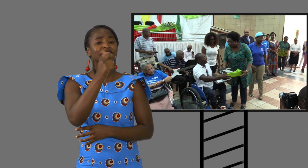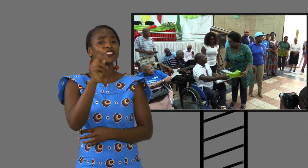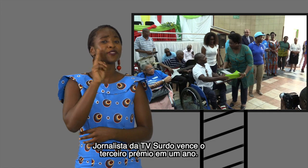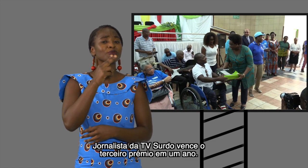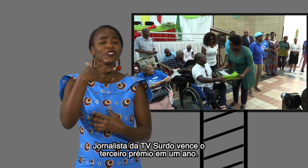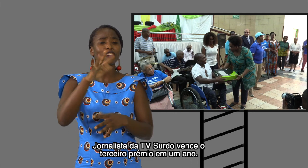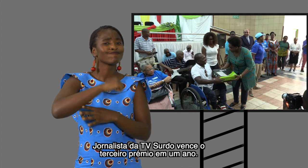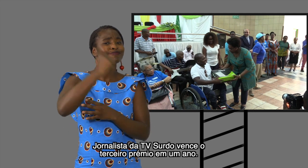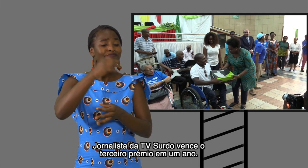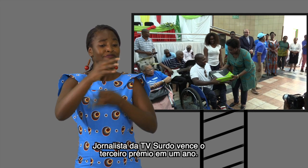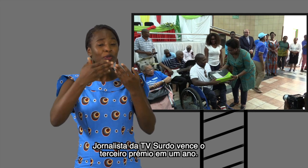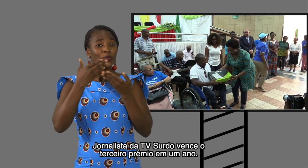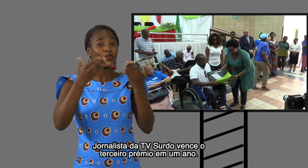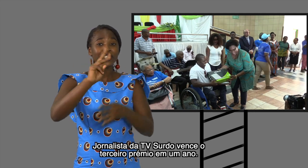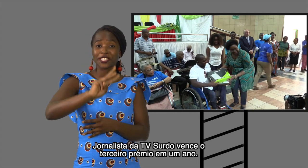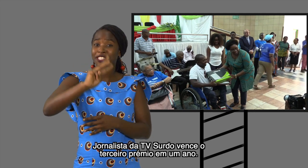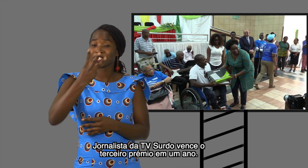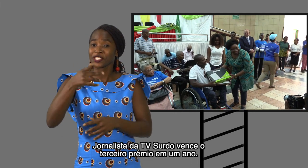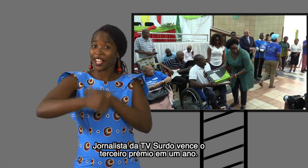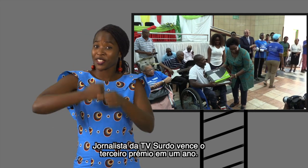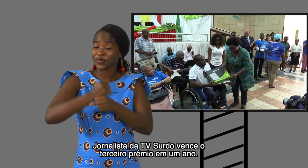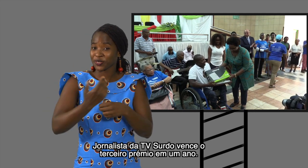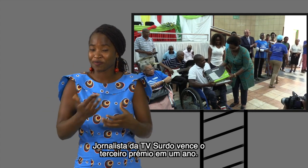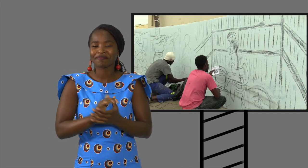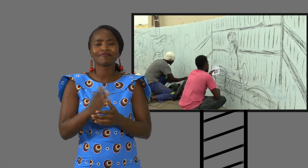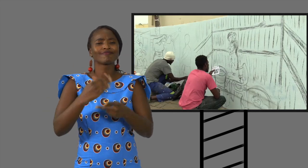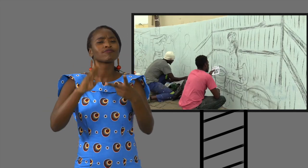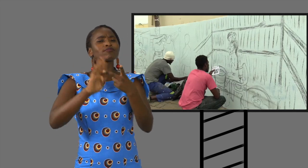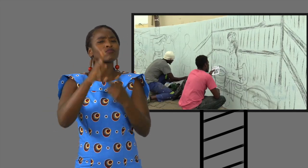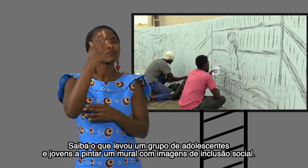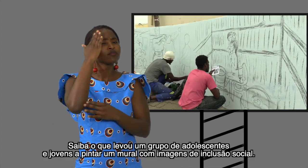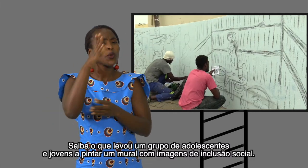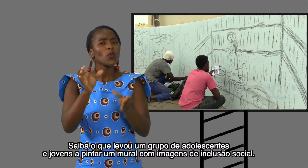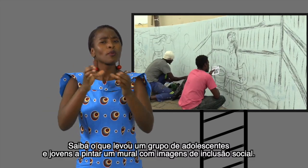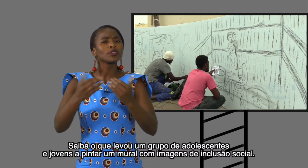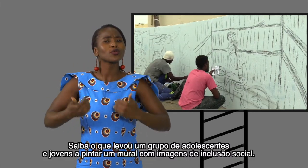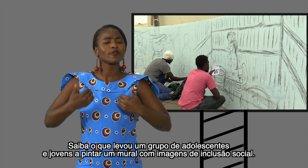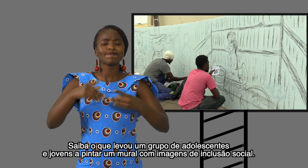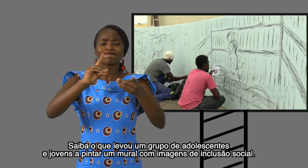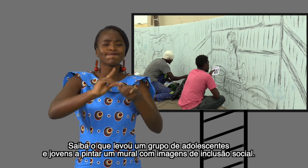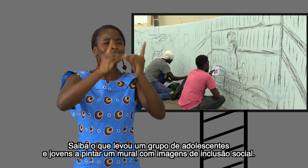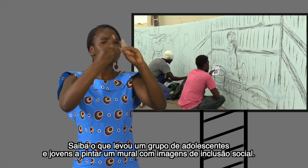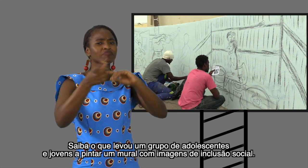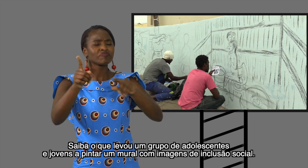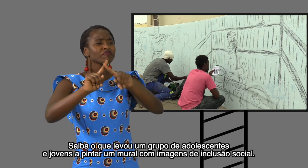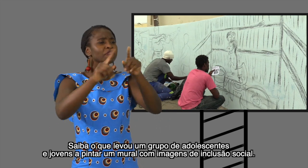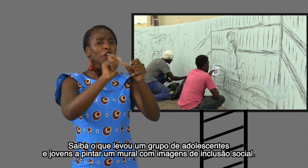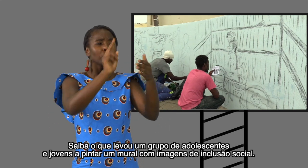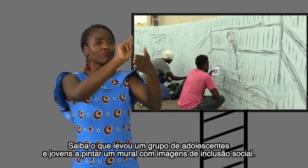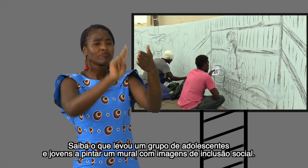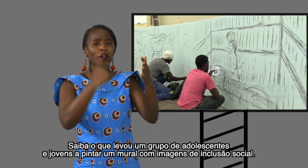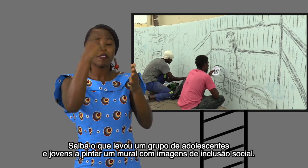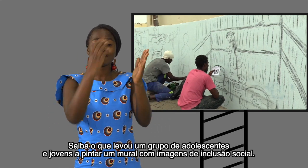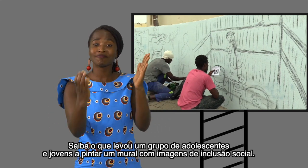Jornalista da TV Surdo vence o terceiro prêmio em um ano. Saiba o que levou um grupo de adolescentes e jovens